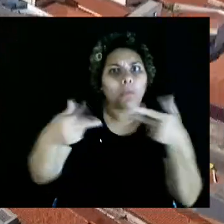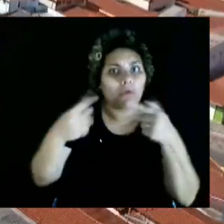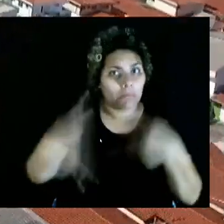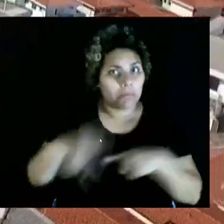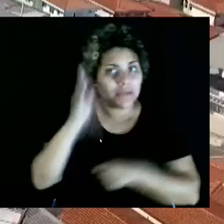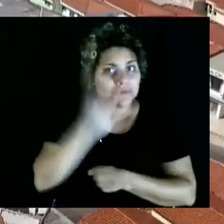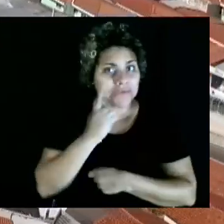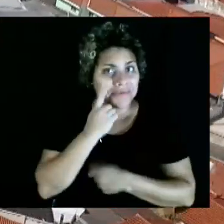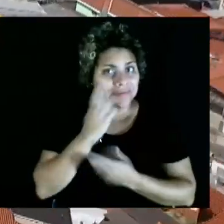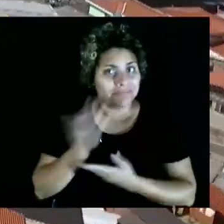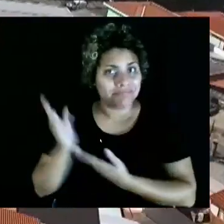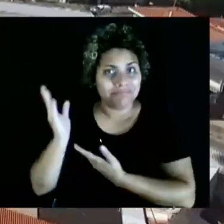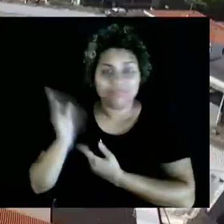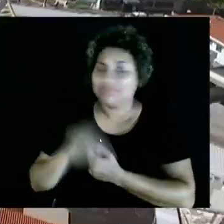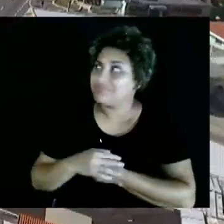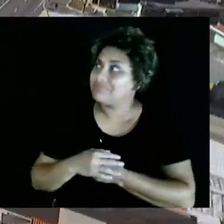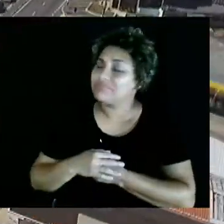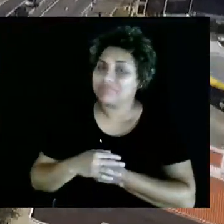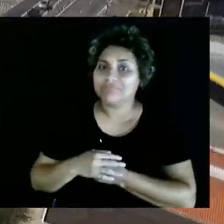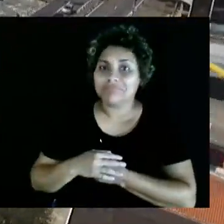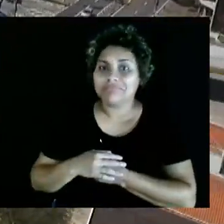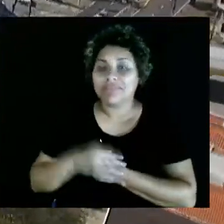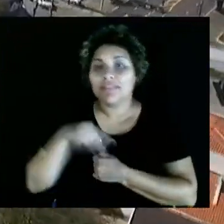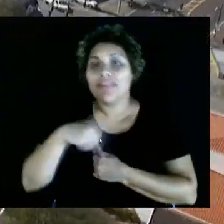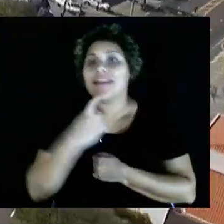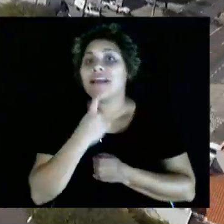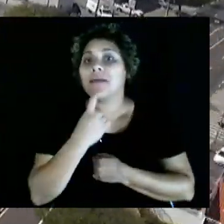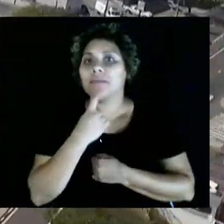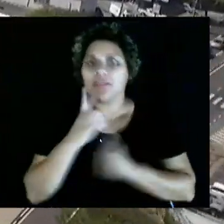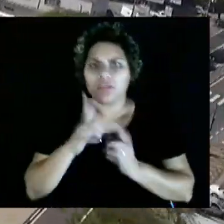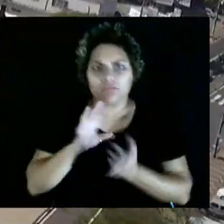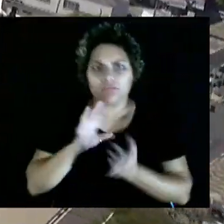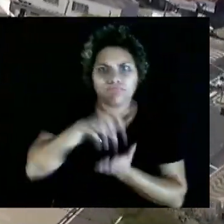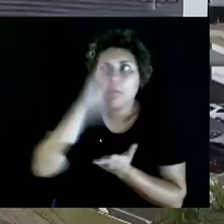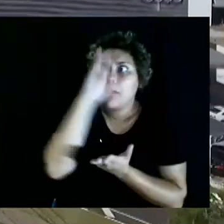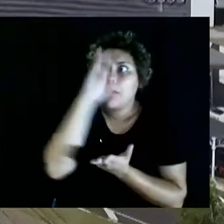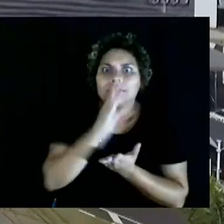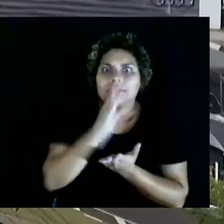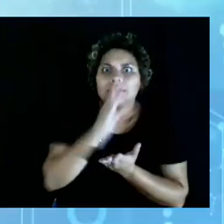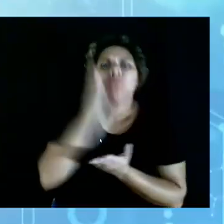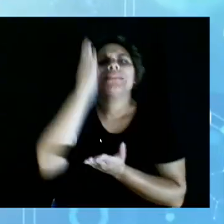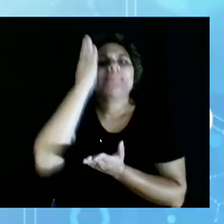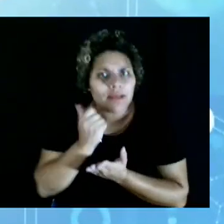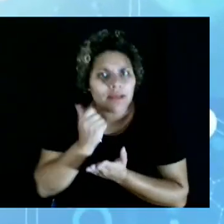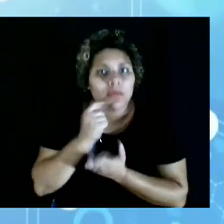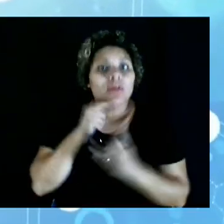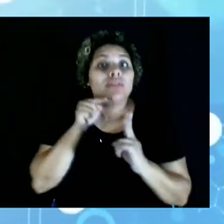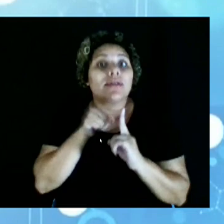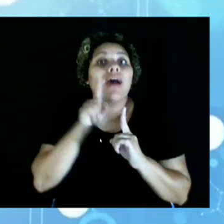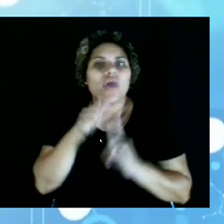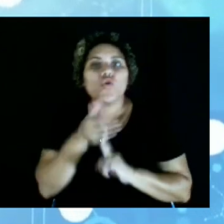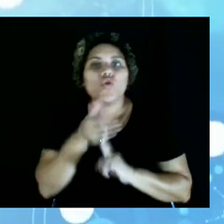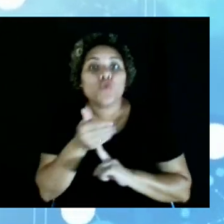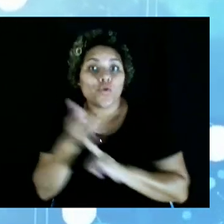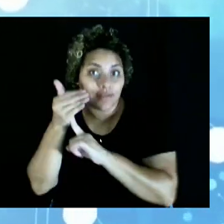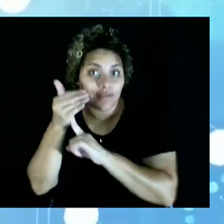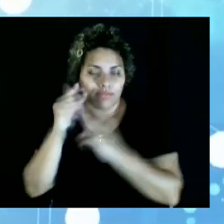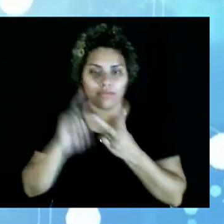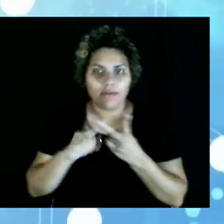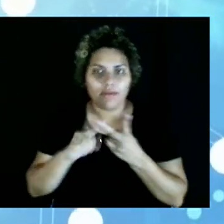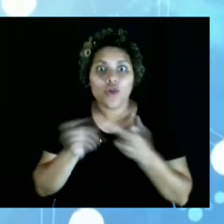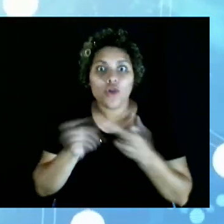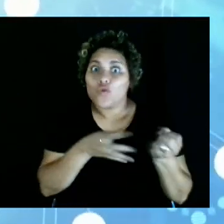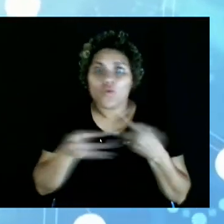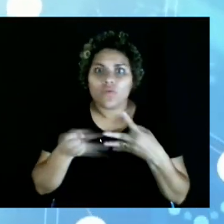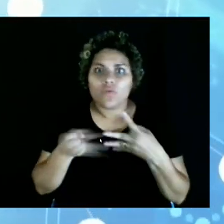Campinas já se consolida nacionalmente quando os assuntos são inovação e tecnologia, graças ao CNPEM, o